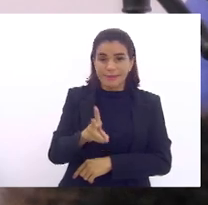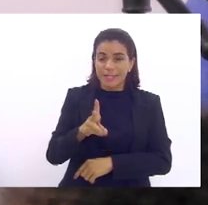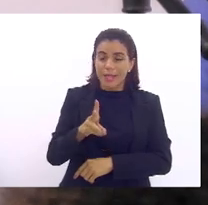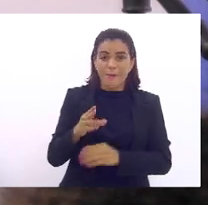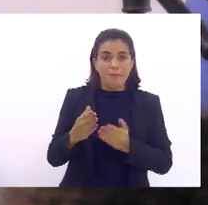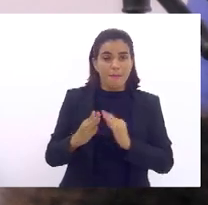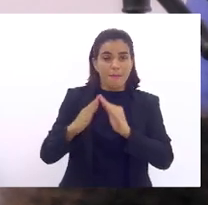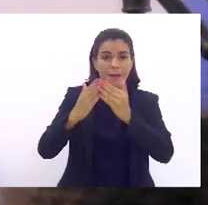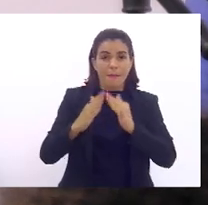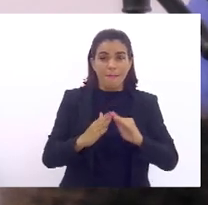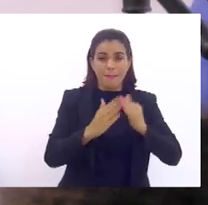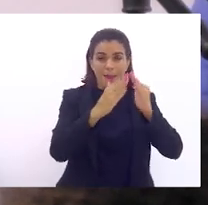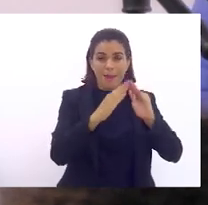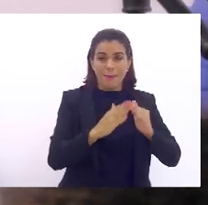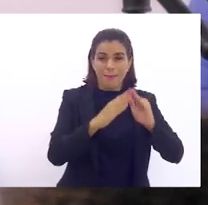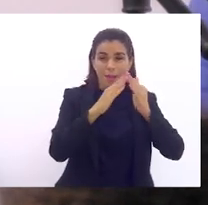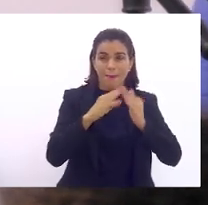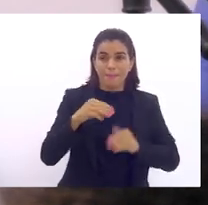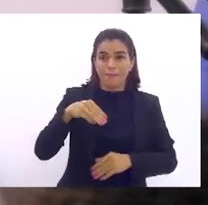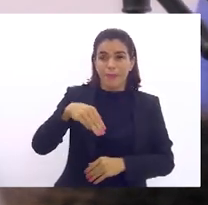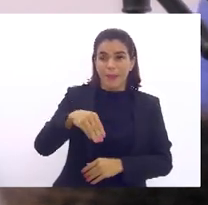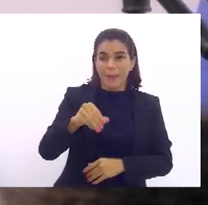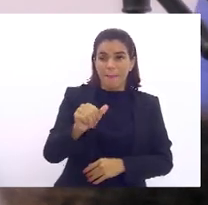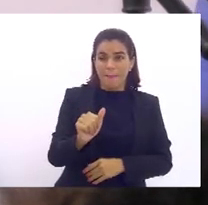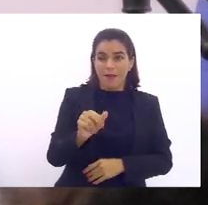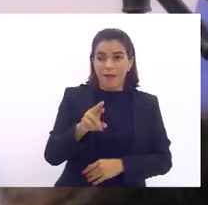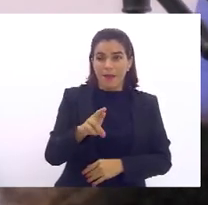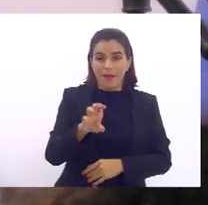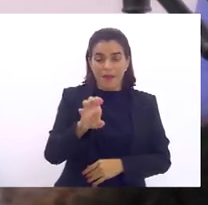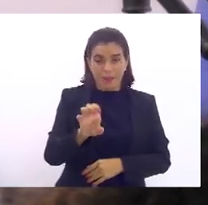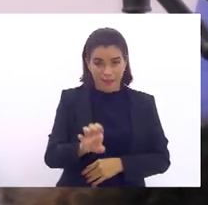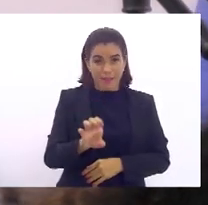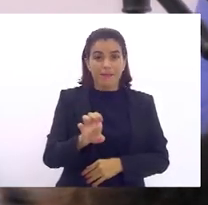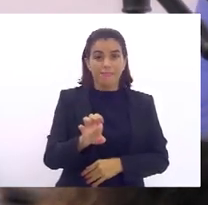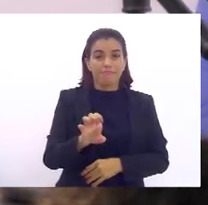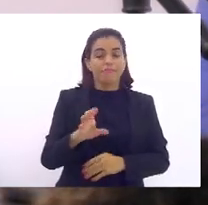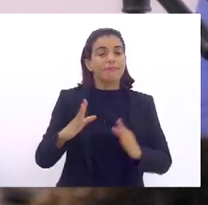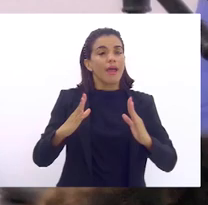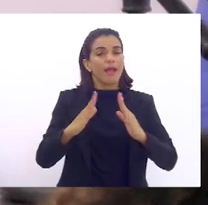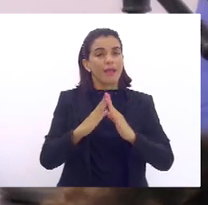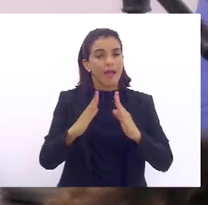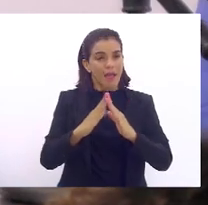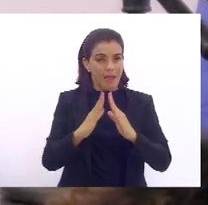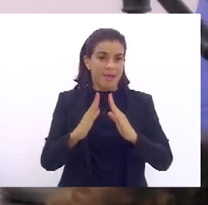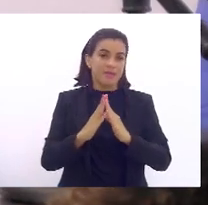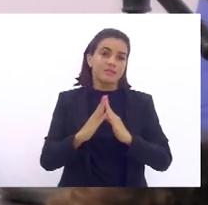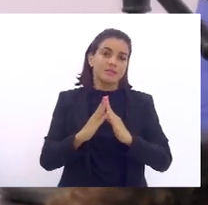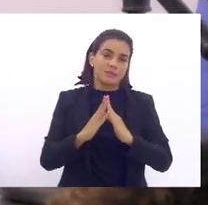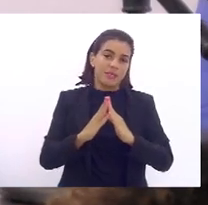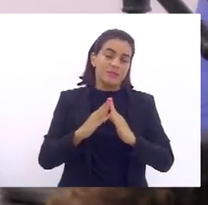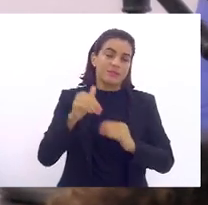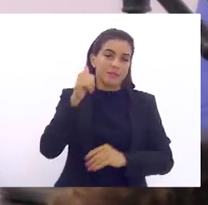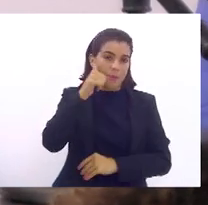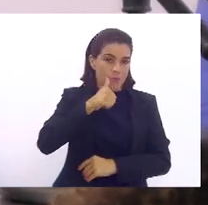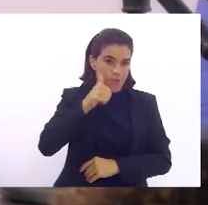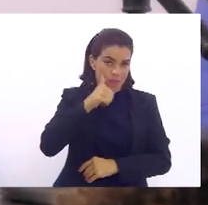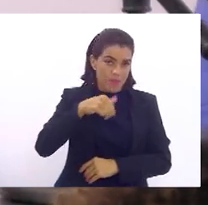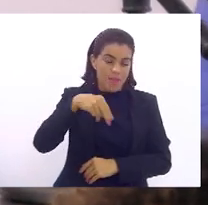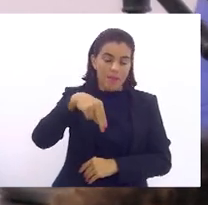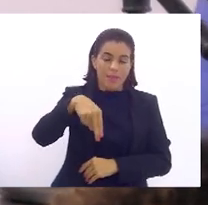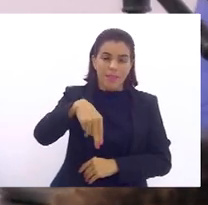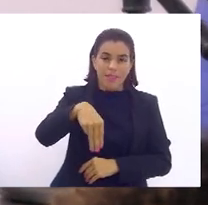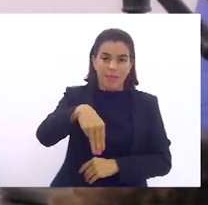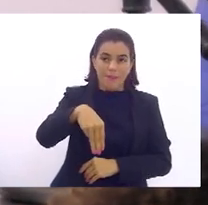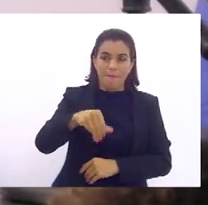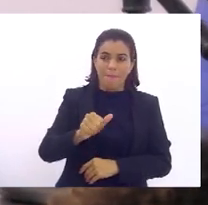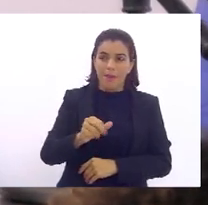atendimento lá na casa da mulher da Maré né chegou essa demanda para que realizasse esse atendimento a essas mulheres